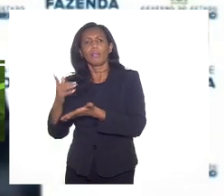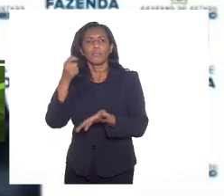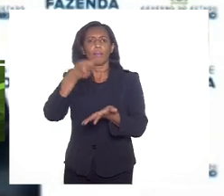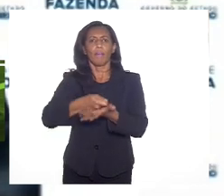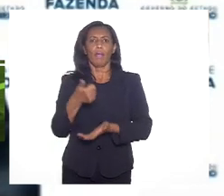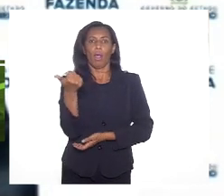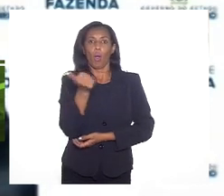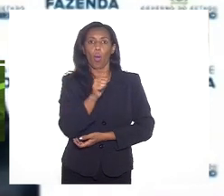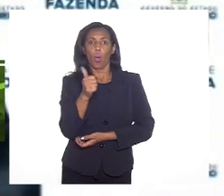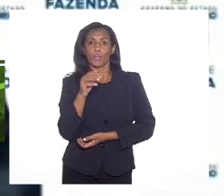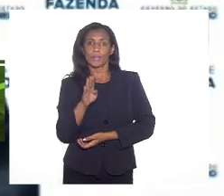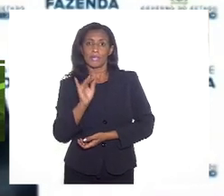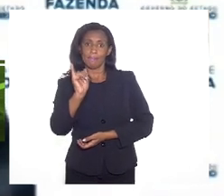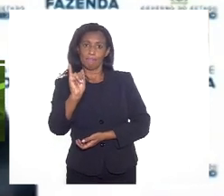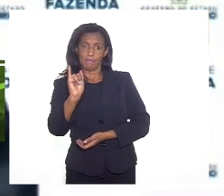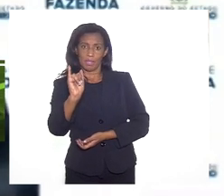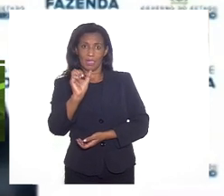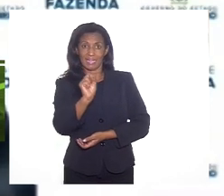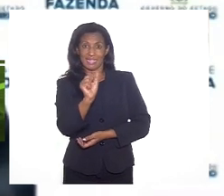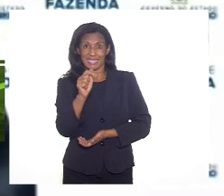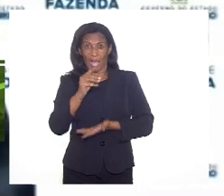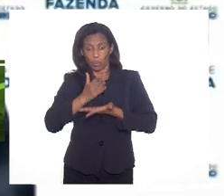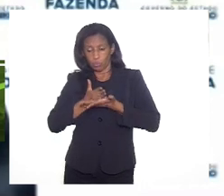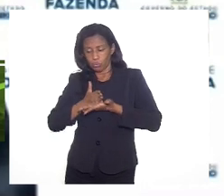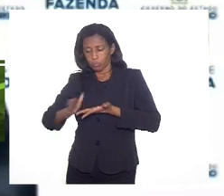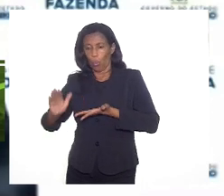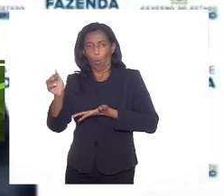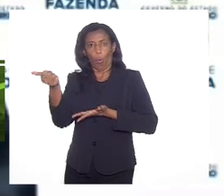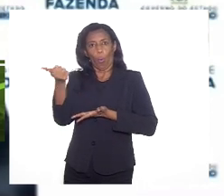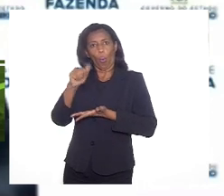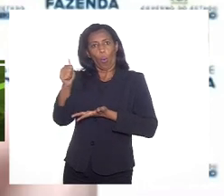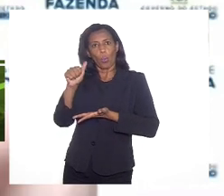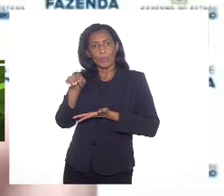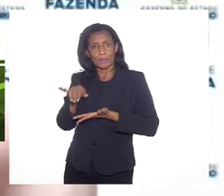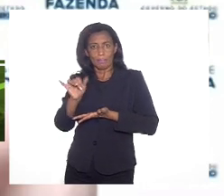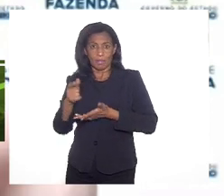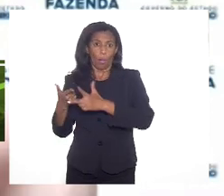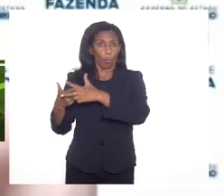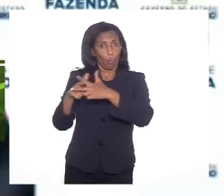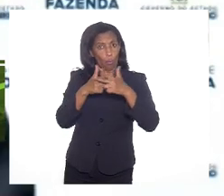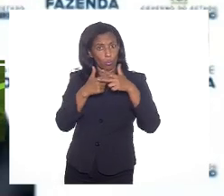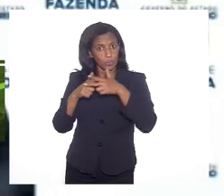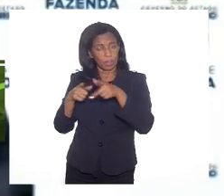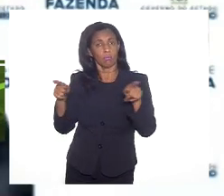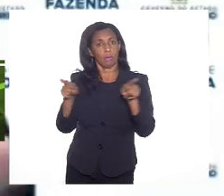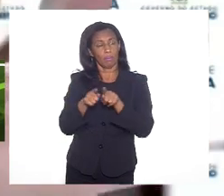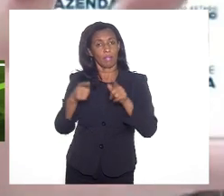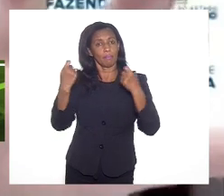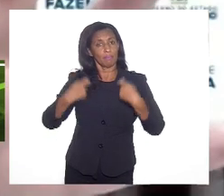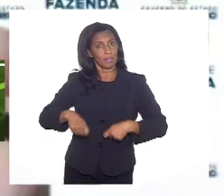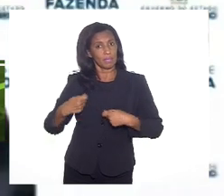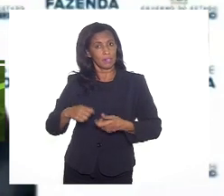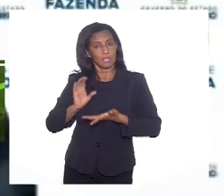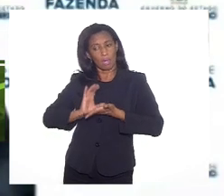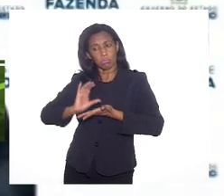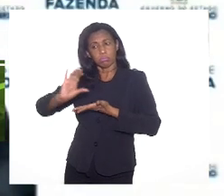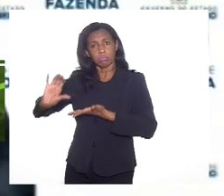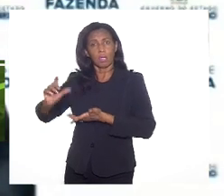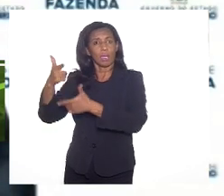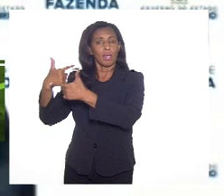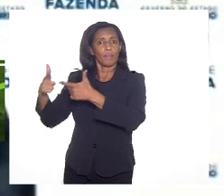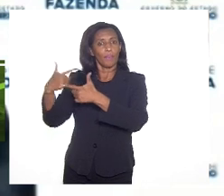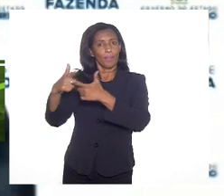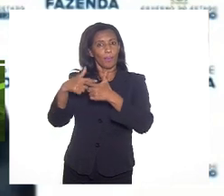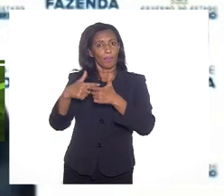que é o saldo, né? Tem alguns ajustes que nós precisamos fazer ali também, em face de problemas